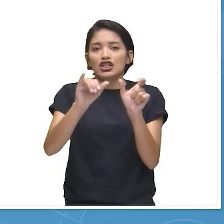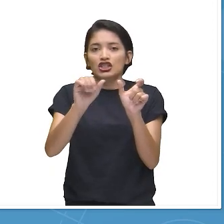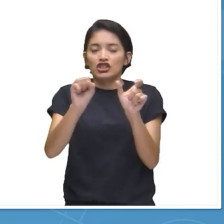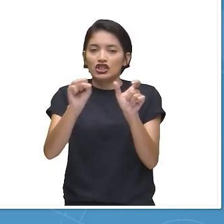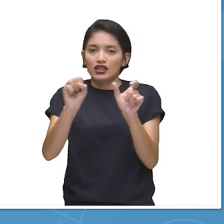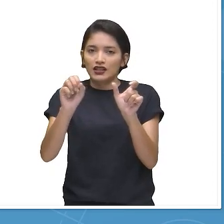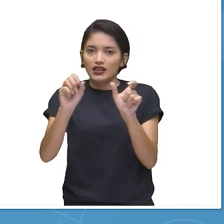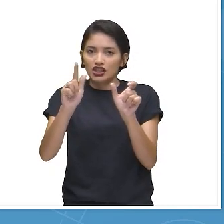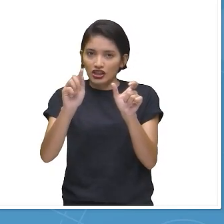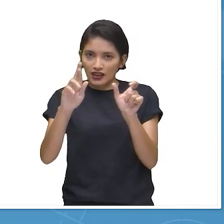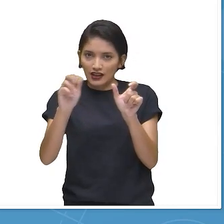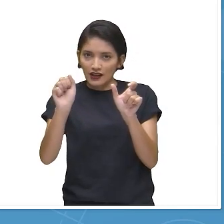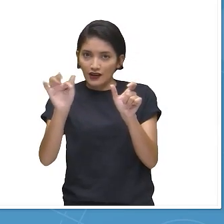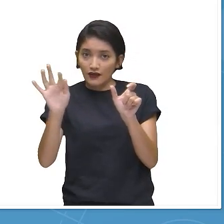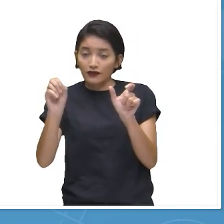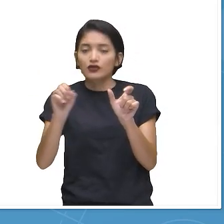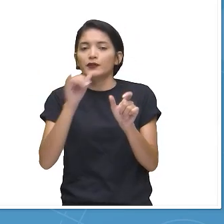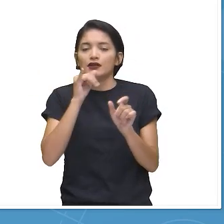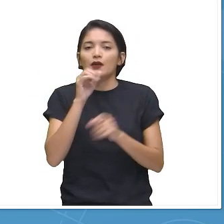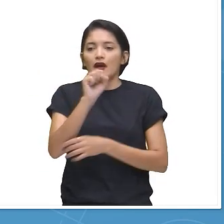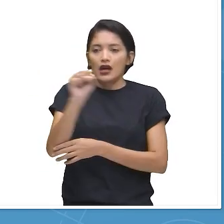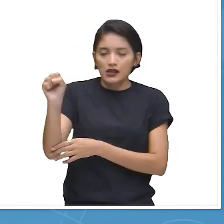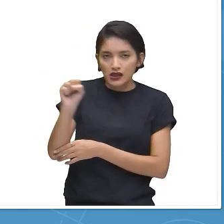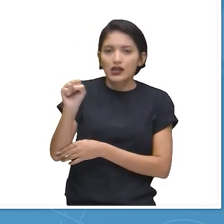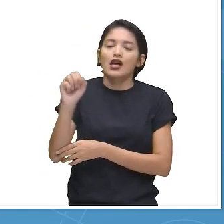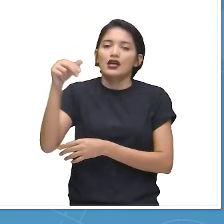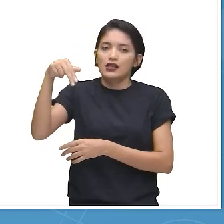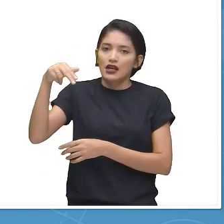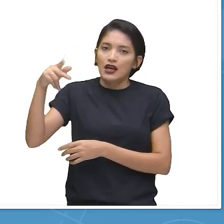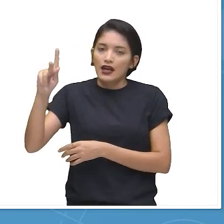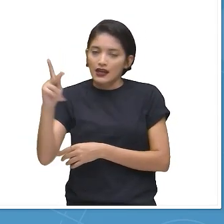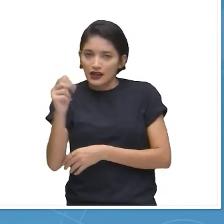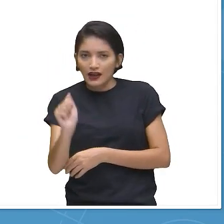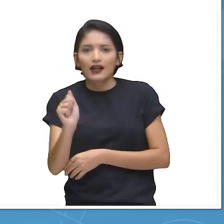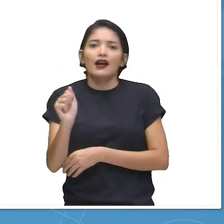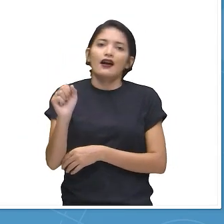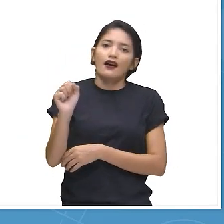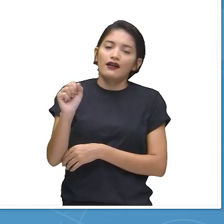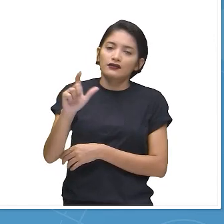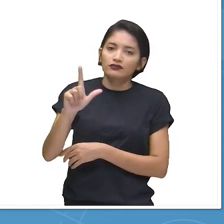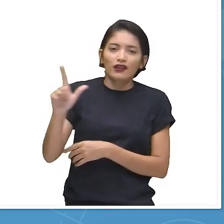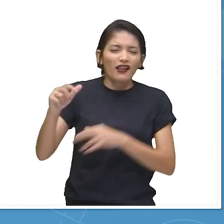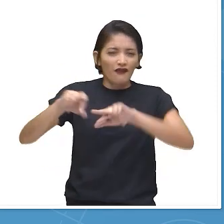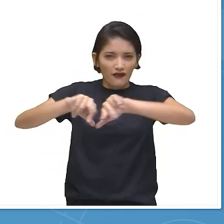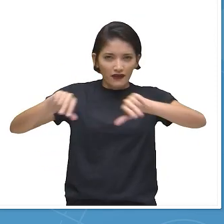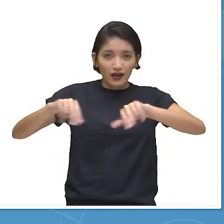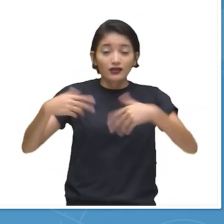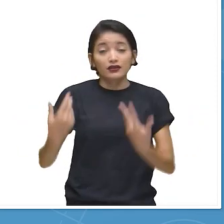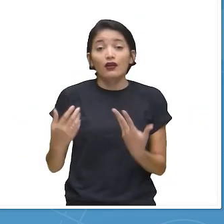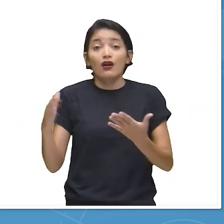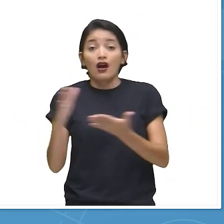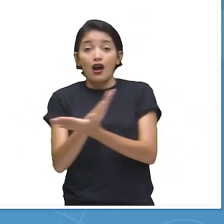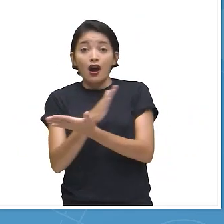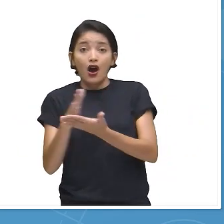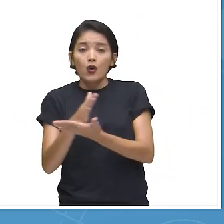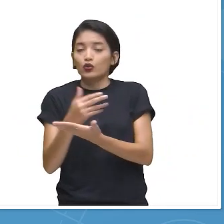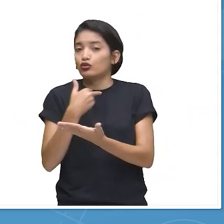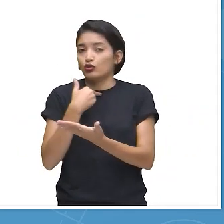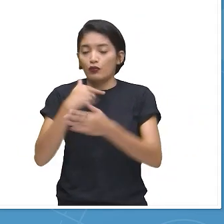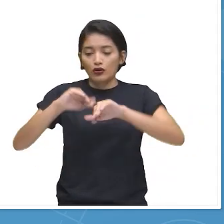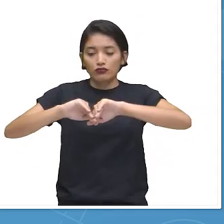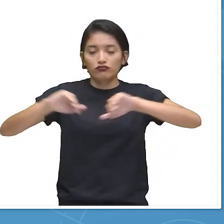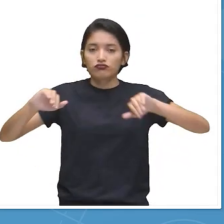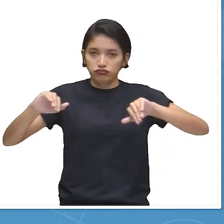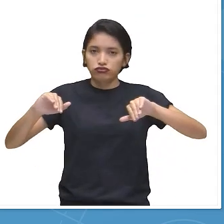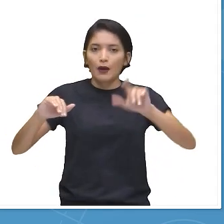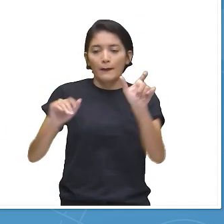RR, SS, LH, NH, e que eles não podem ser, alguns não podem ser separados.